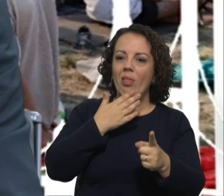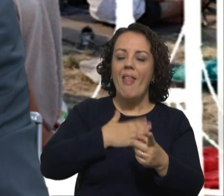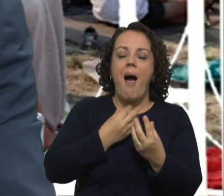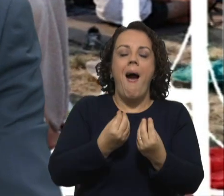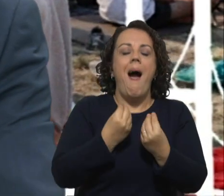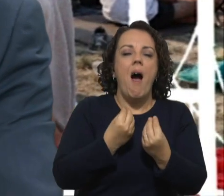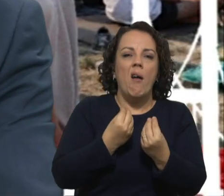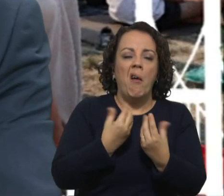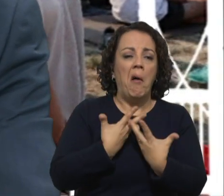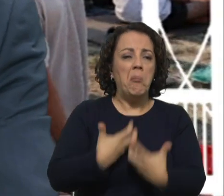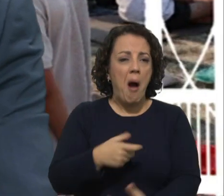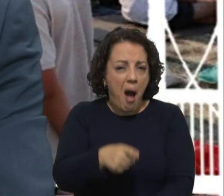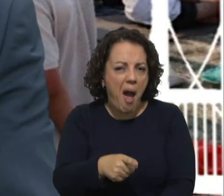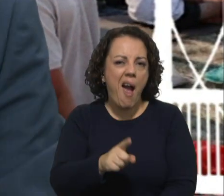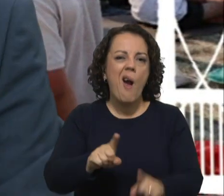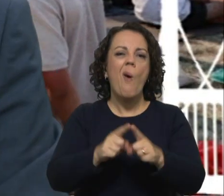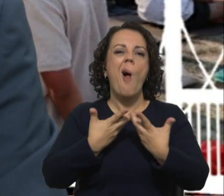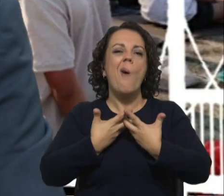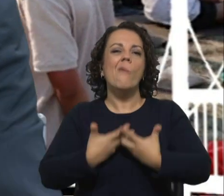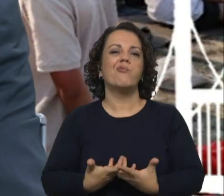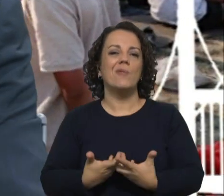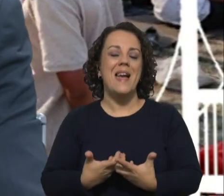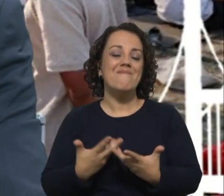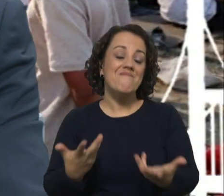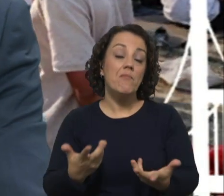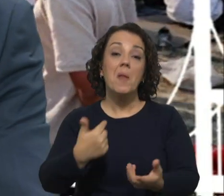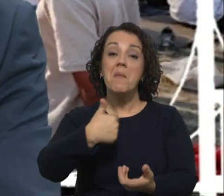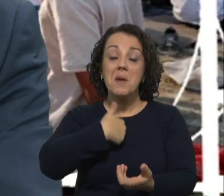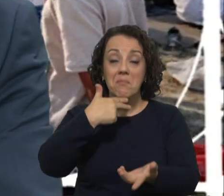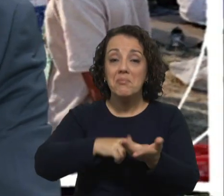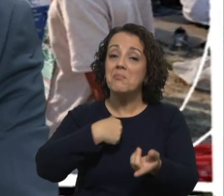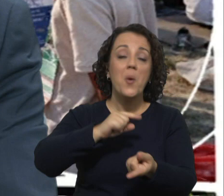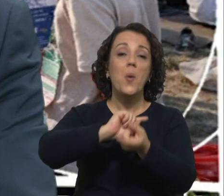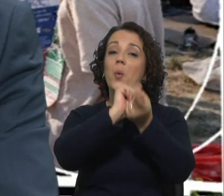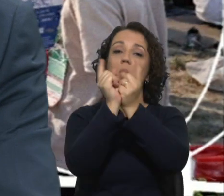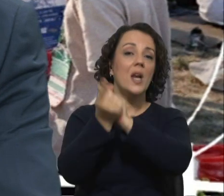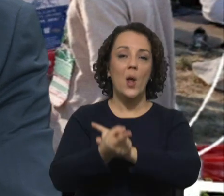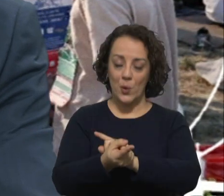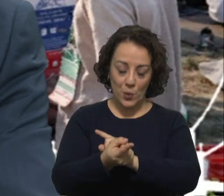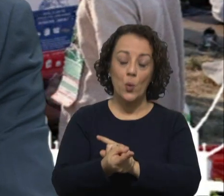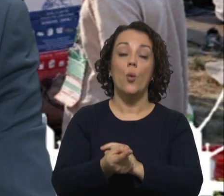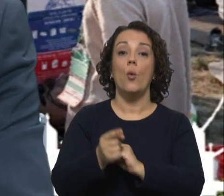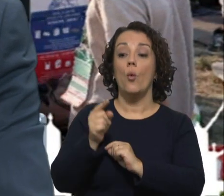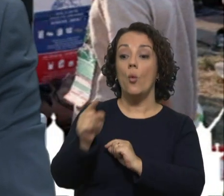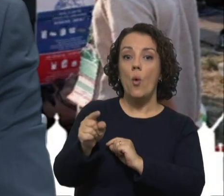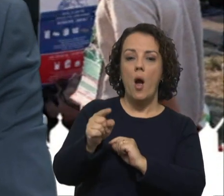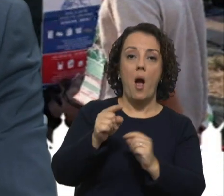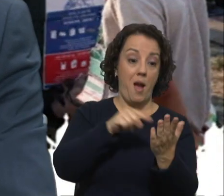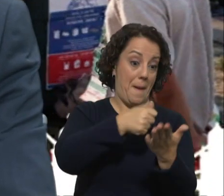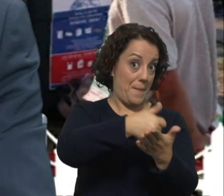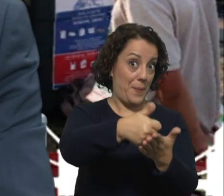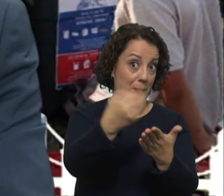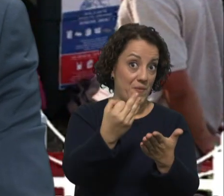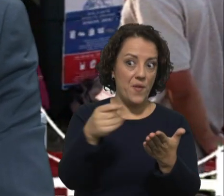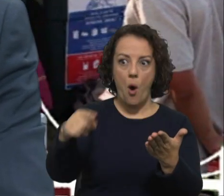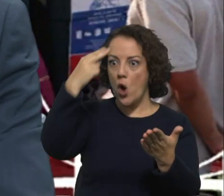um certo encanto com as histórias. Comigo foi ao contrário, isto é, o conhecimento histórico, o conhecimento do contexto histórico, a mim ajuda-me